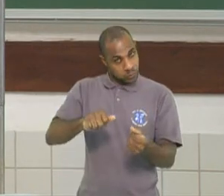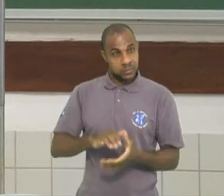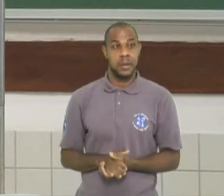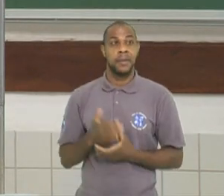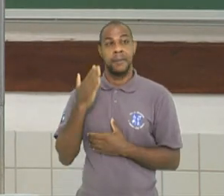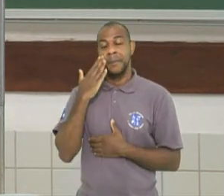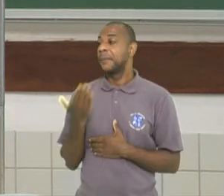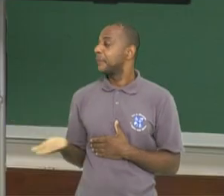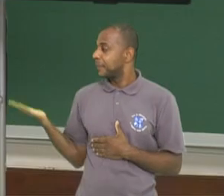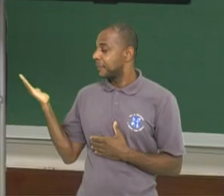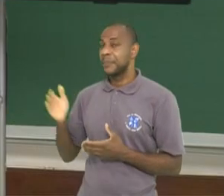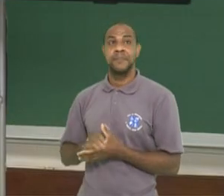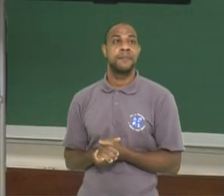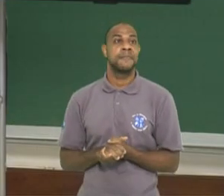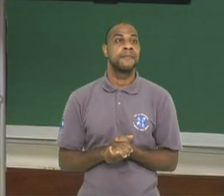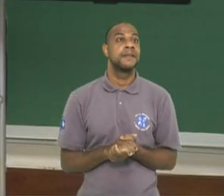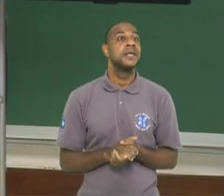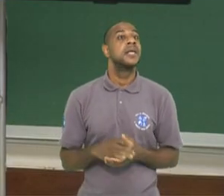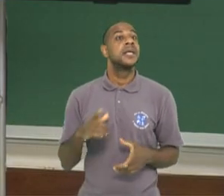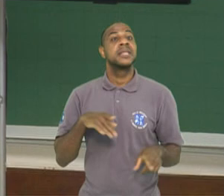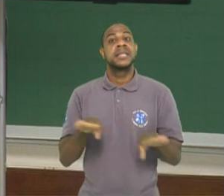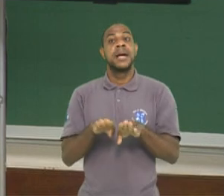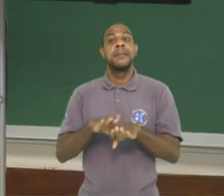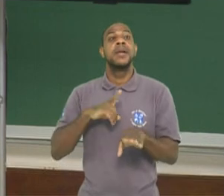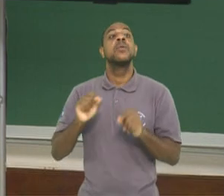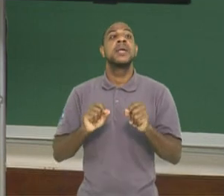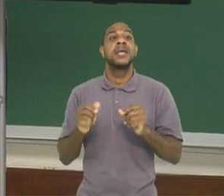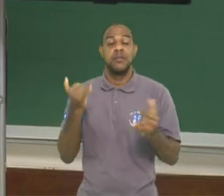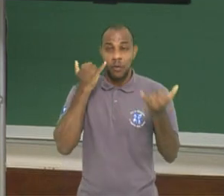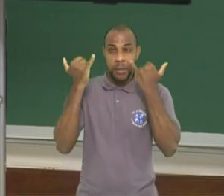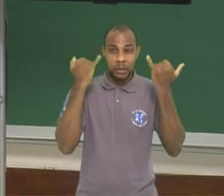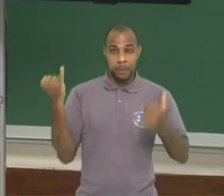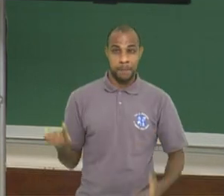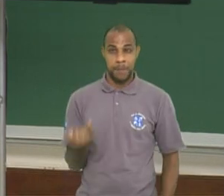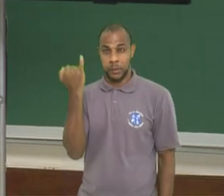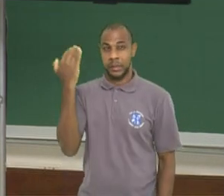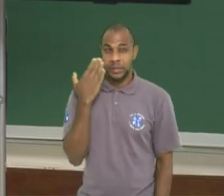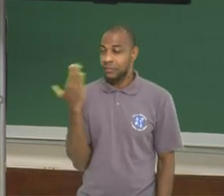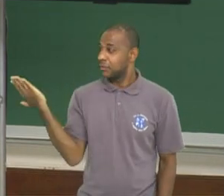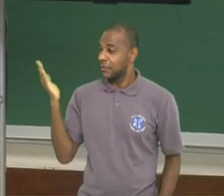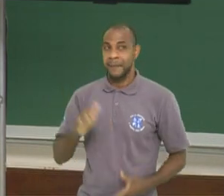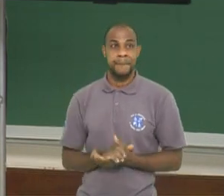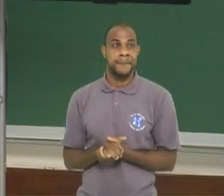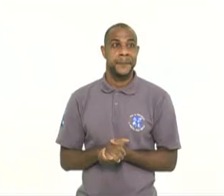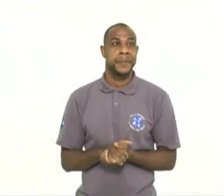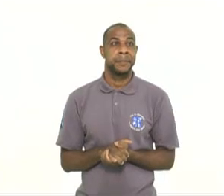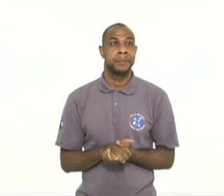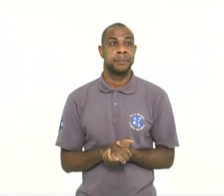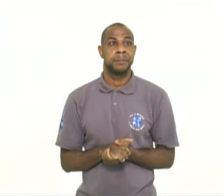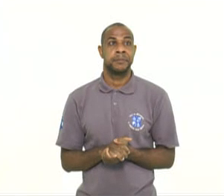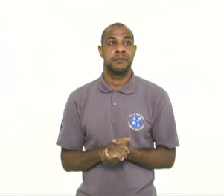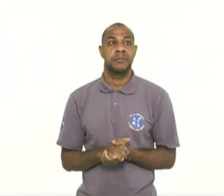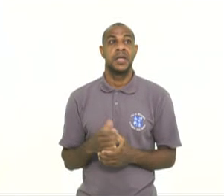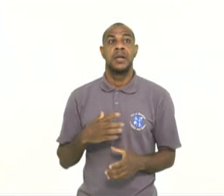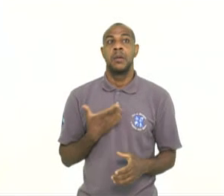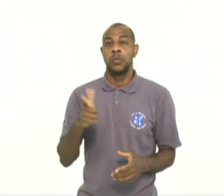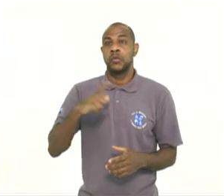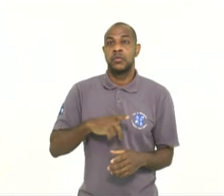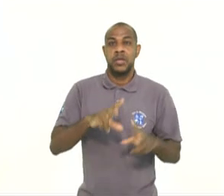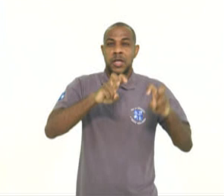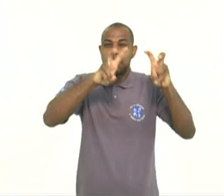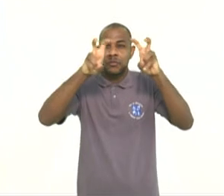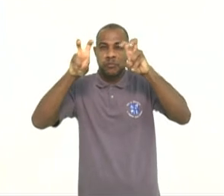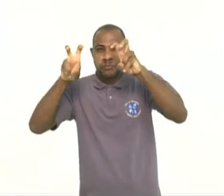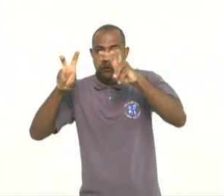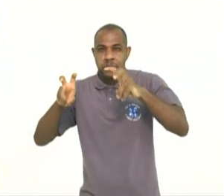aconteça no Mundial tá e a gente tem aqui também mais uma informação importante gente para a gente fechar aqui olha só muitos títulos